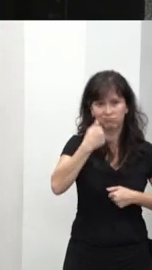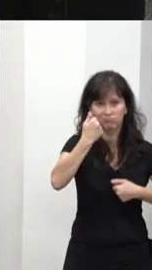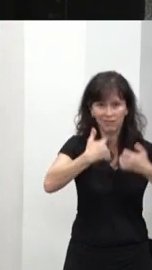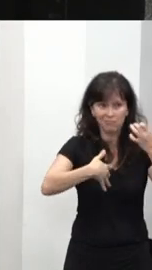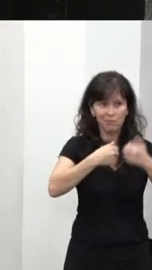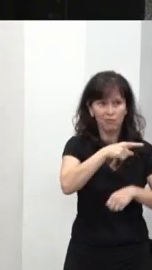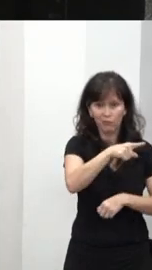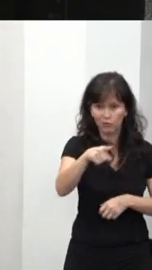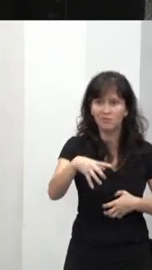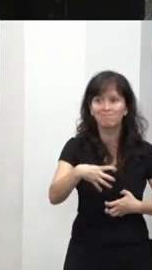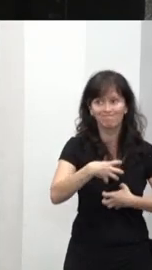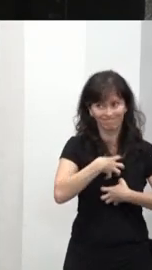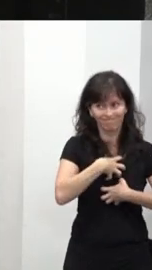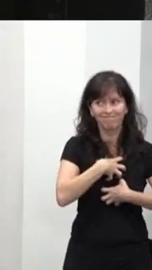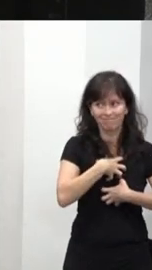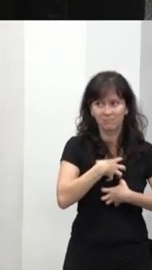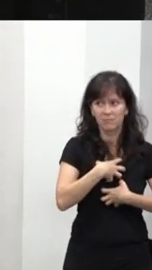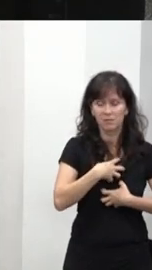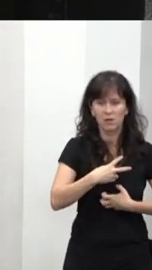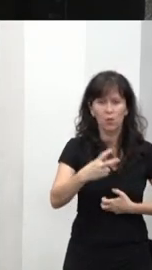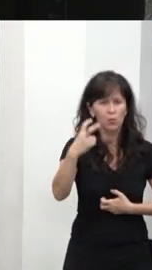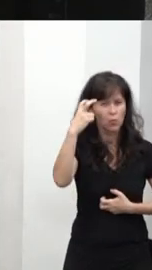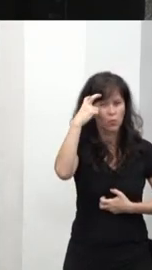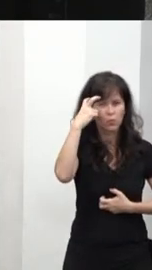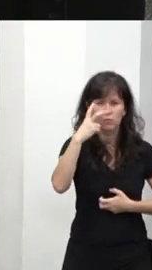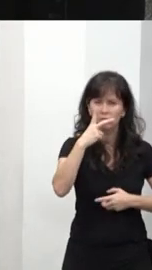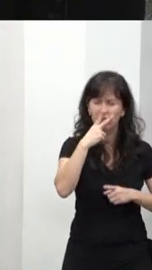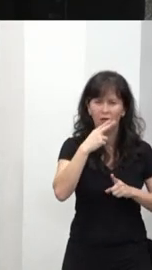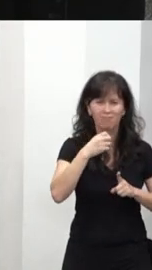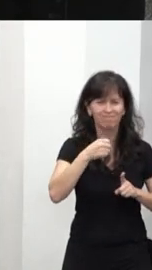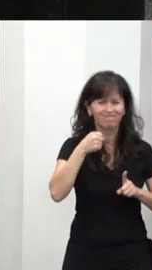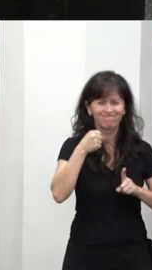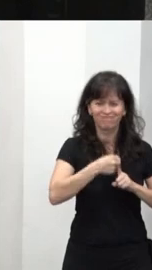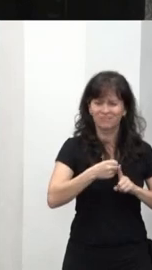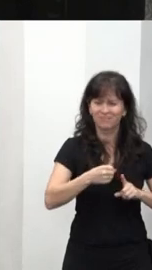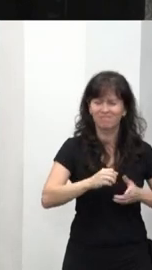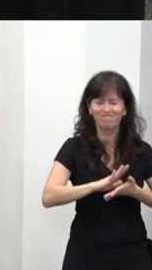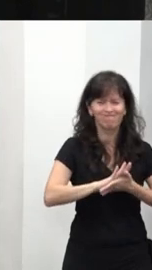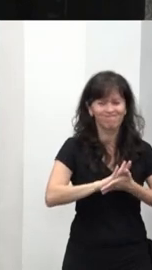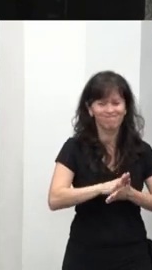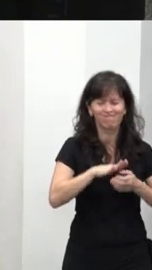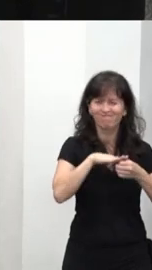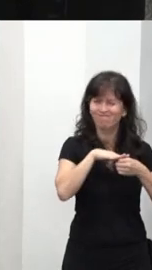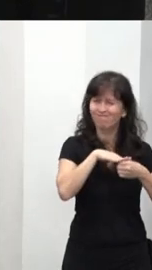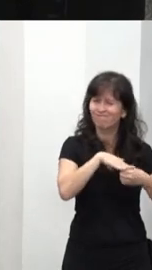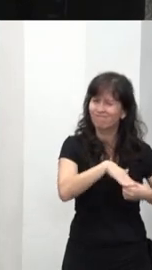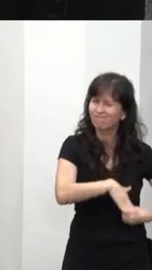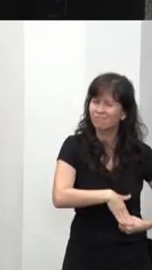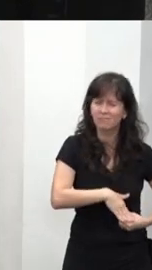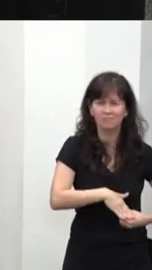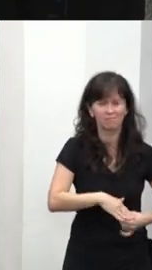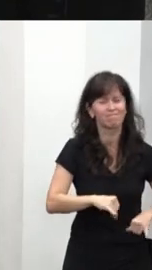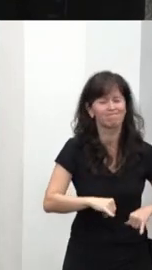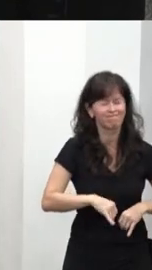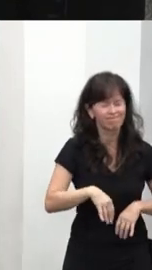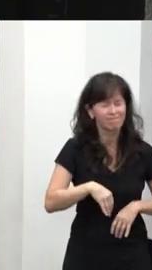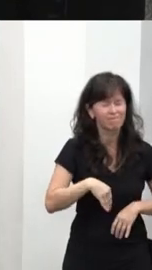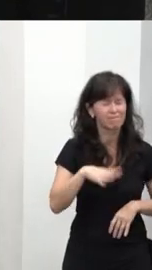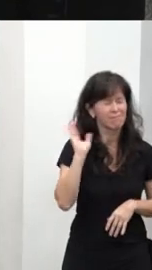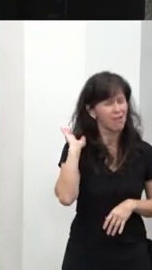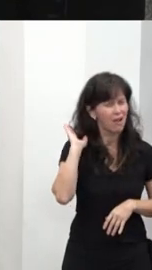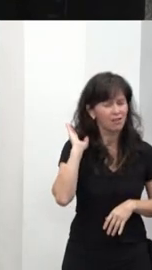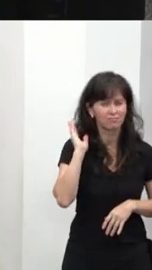foi muito atacada nos últimos anos né foi muito vilipendiada foi muito humilhada é difícil